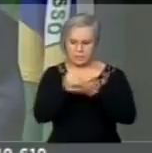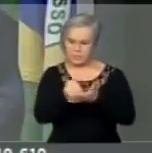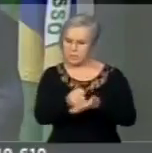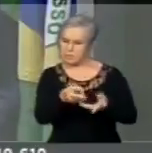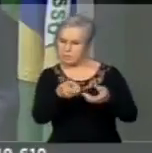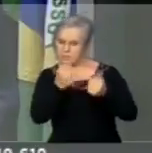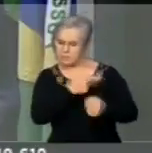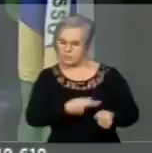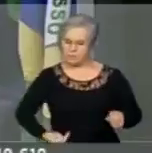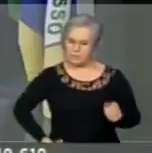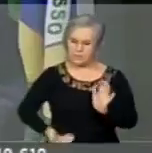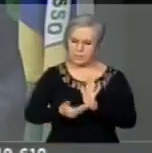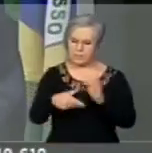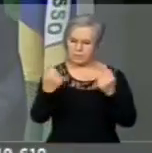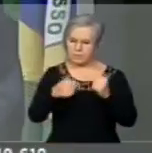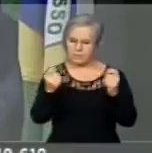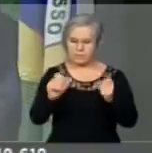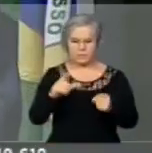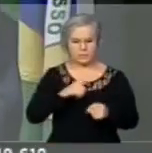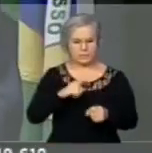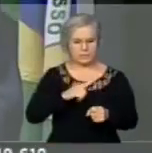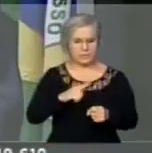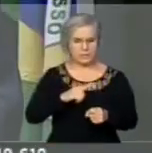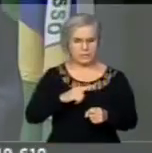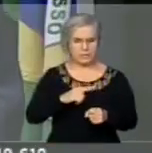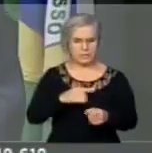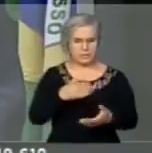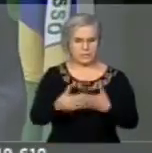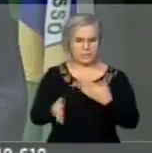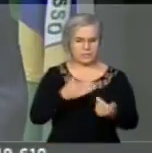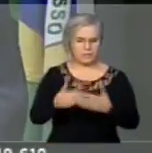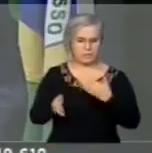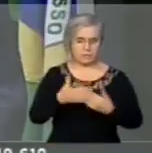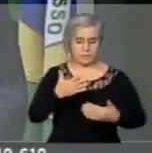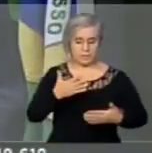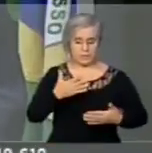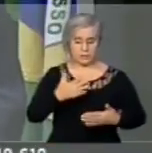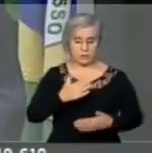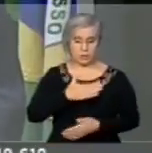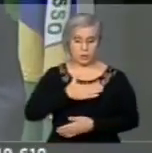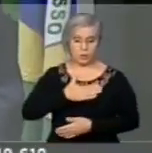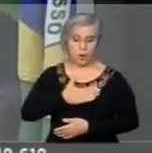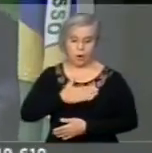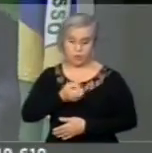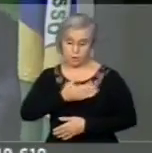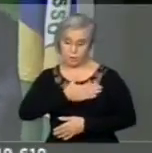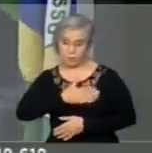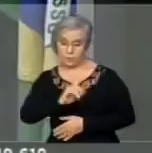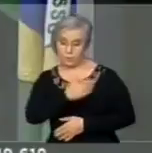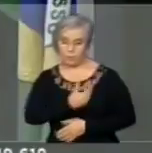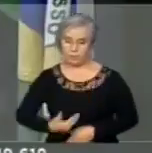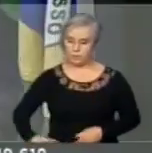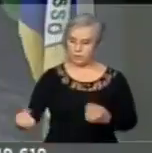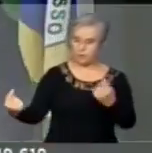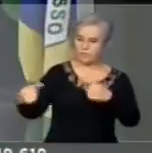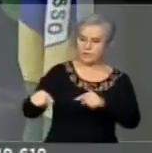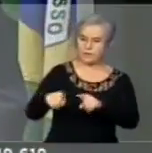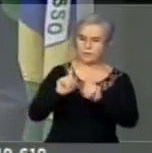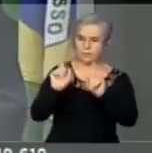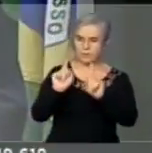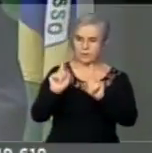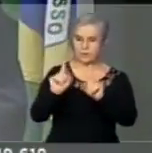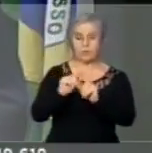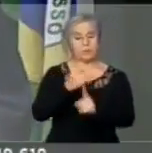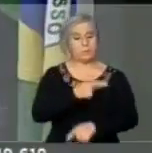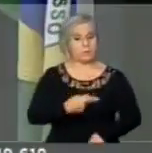presidência da Câmara deve ser exercida sem as paixões do embate da oposição e do governo, mas que a presidência deve ser